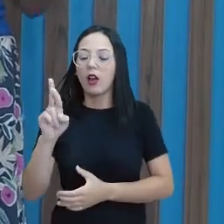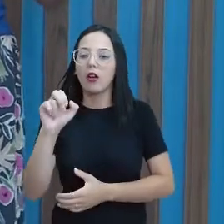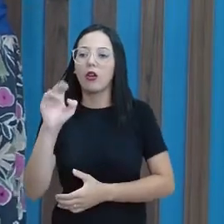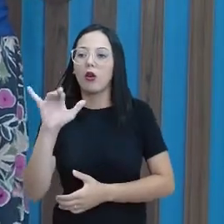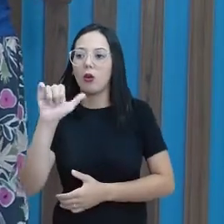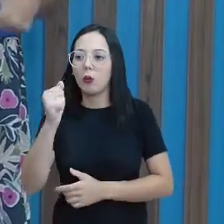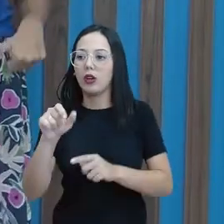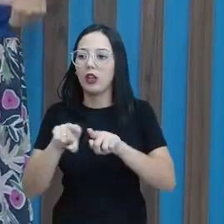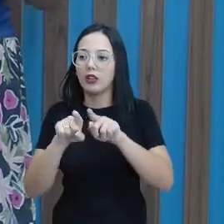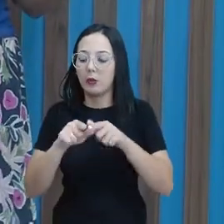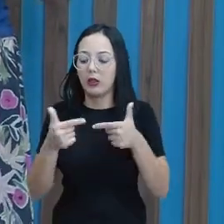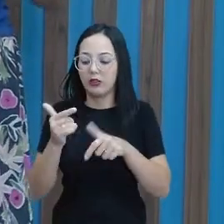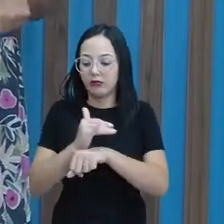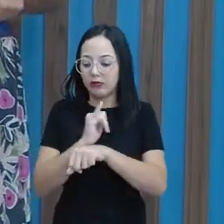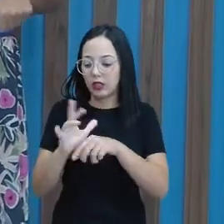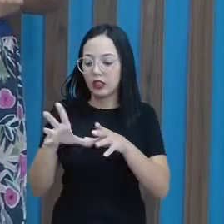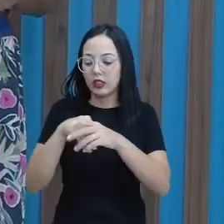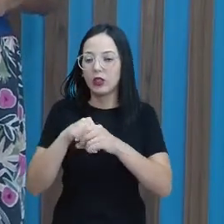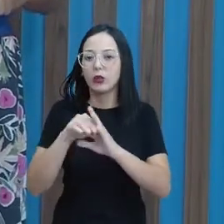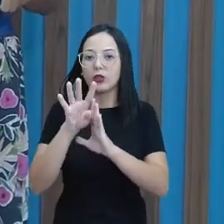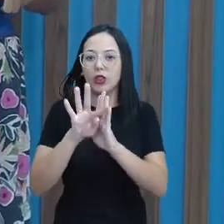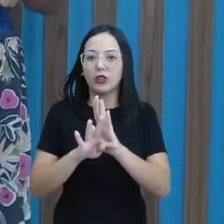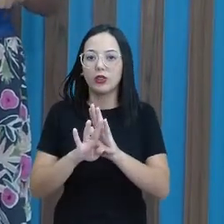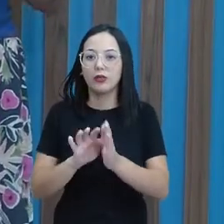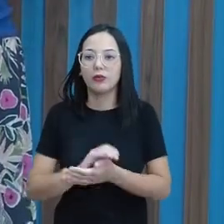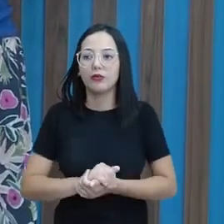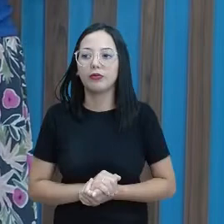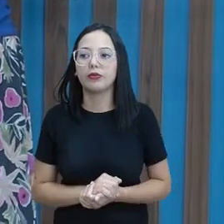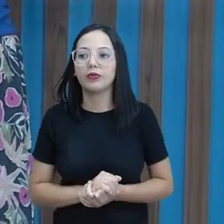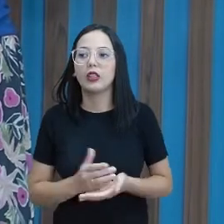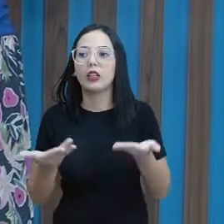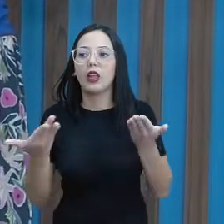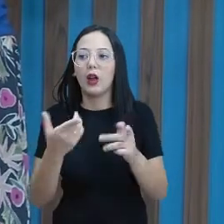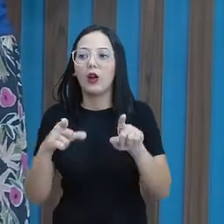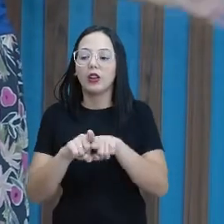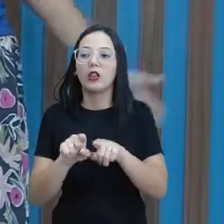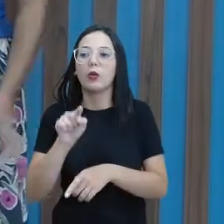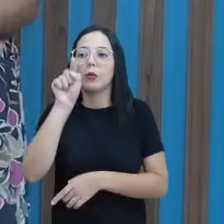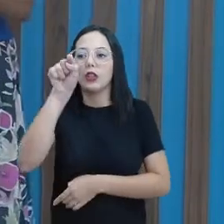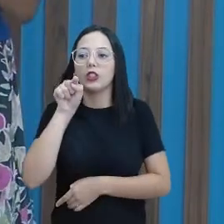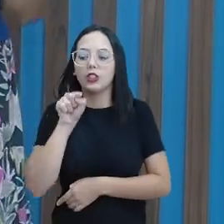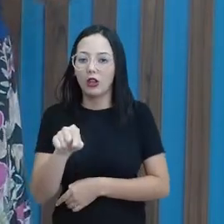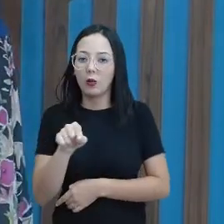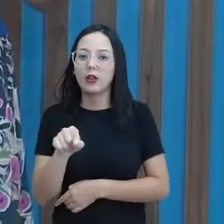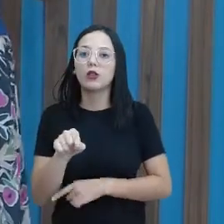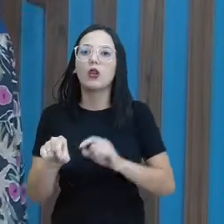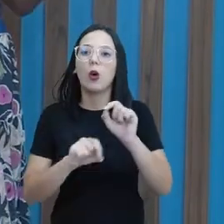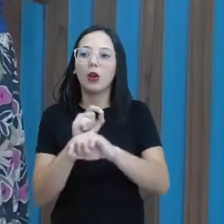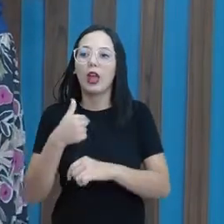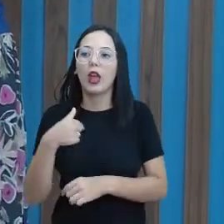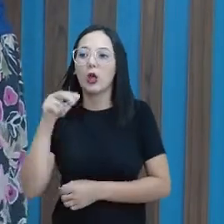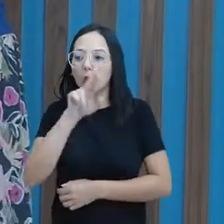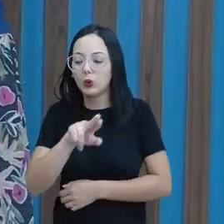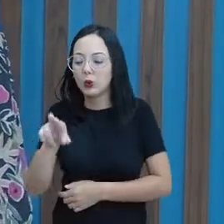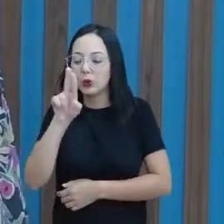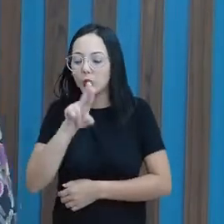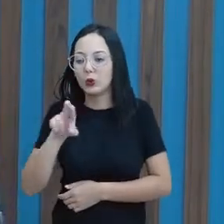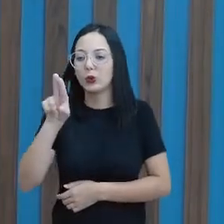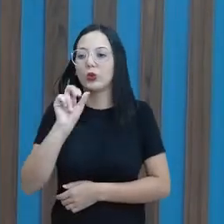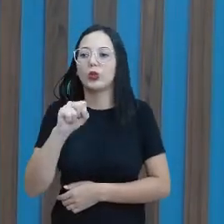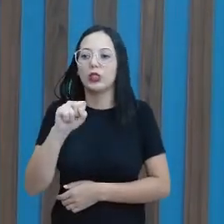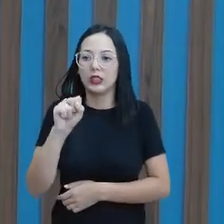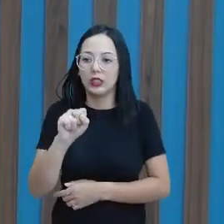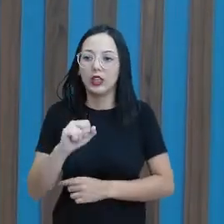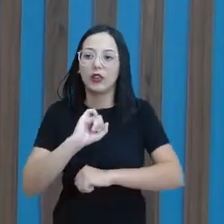da ação dentro do texto de teatro. E a exclamação? A exclamação eu uso bastante, tá, gente? De